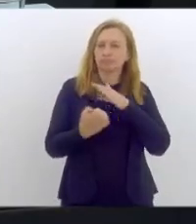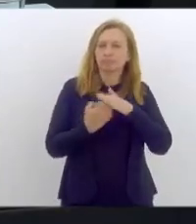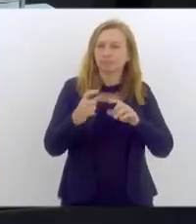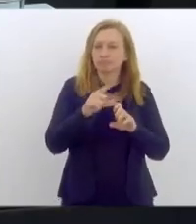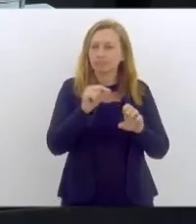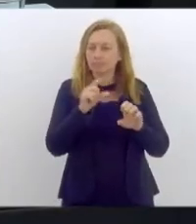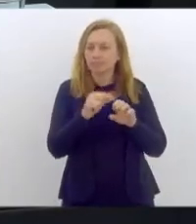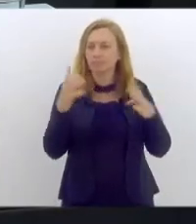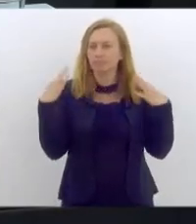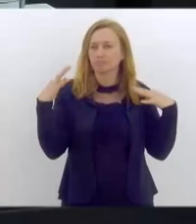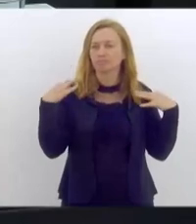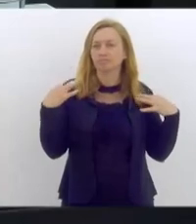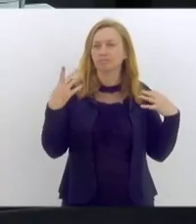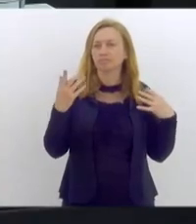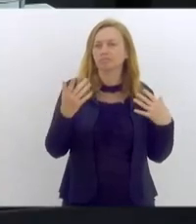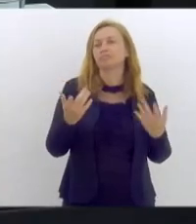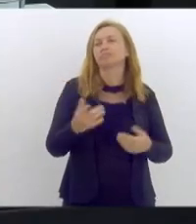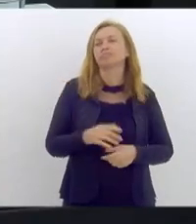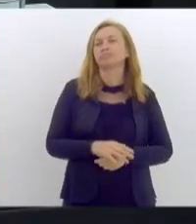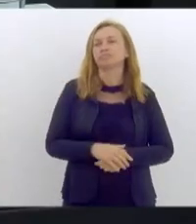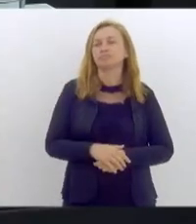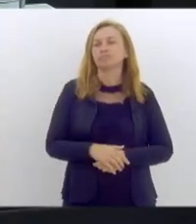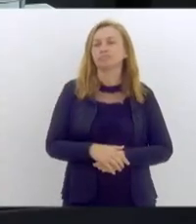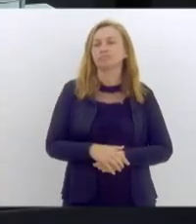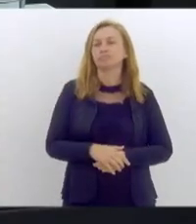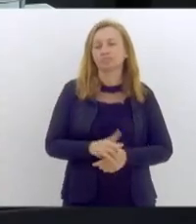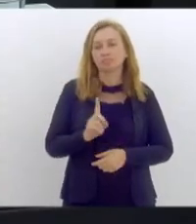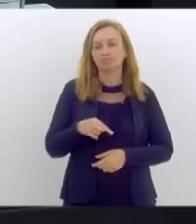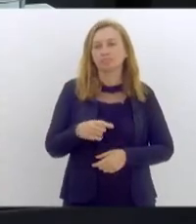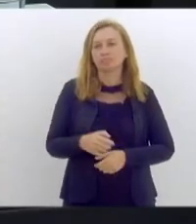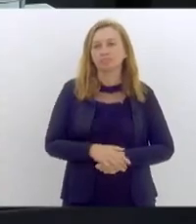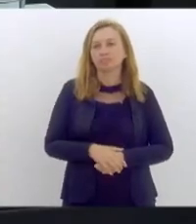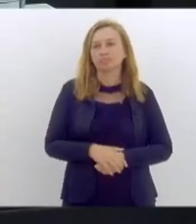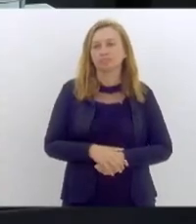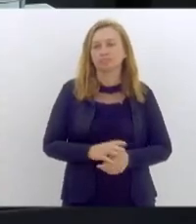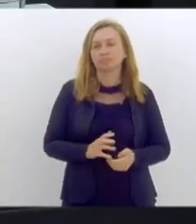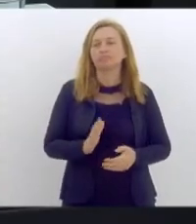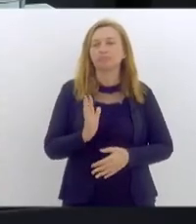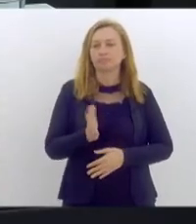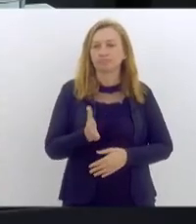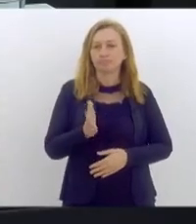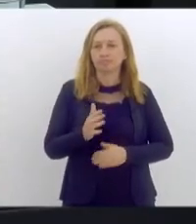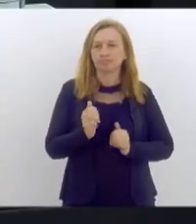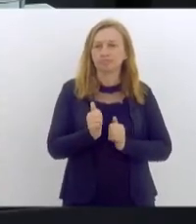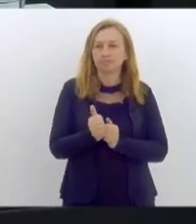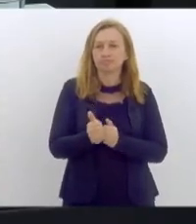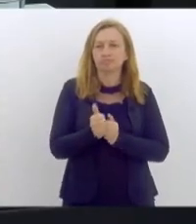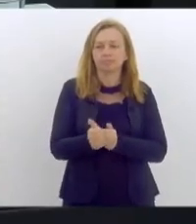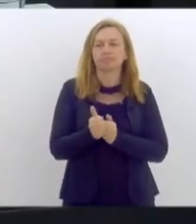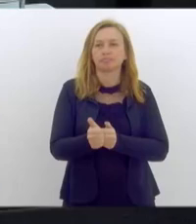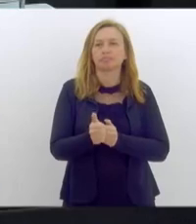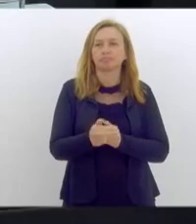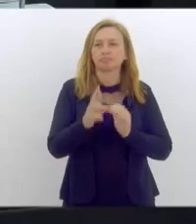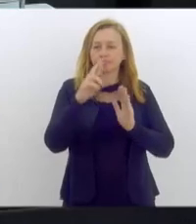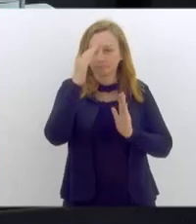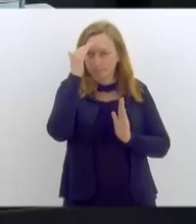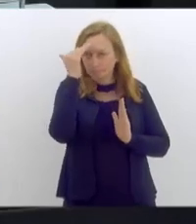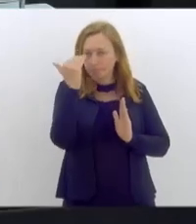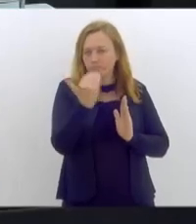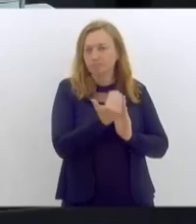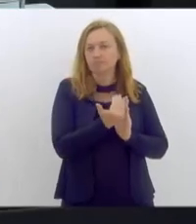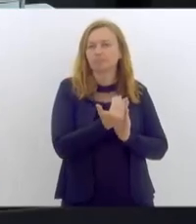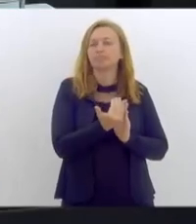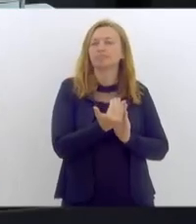turista enfim é turismólogo desculpa então é isso assim a gente já tentou segmentar respeitando a impessoalidade